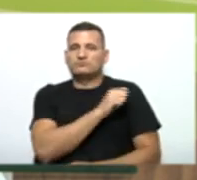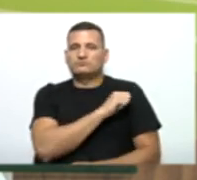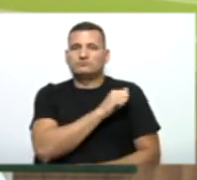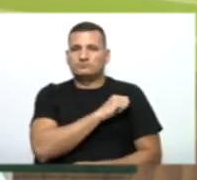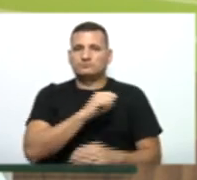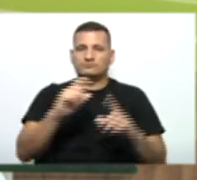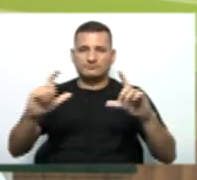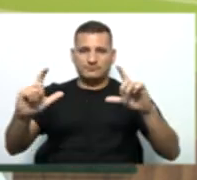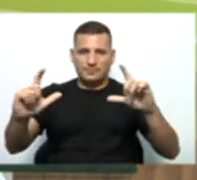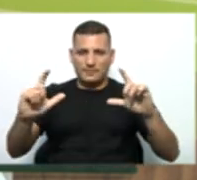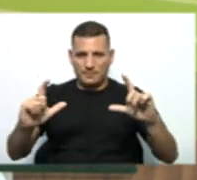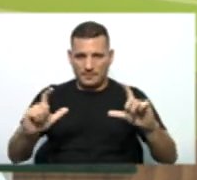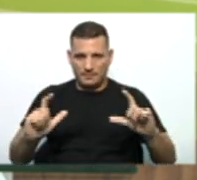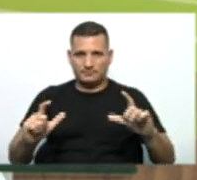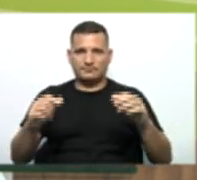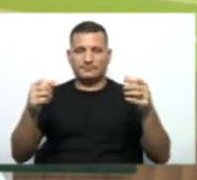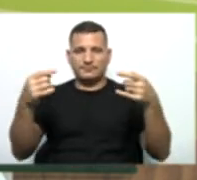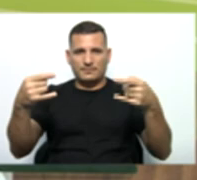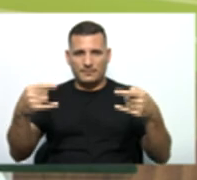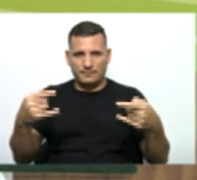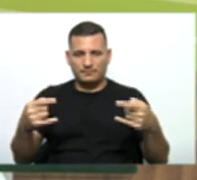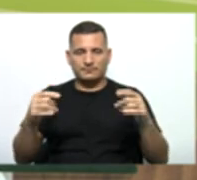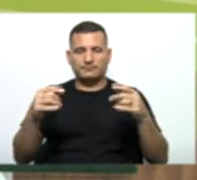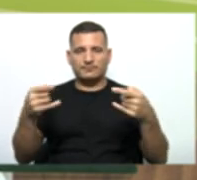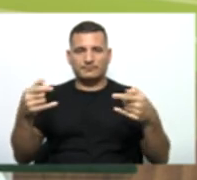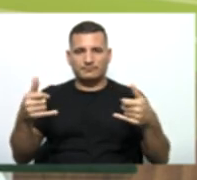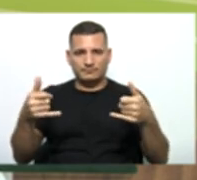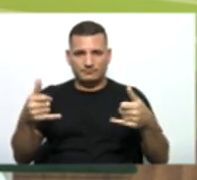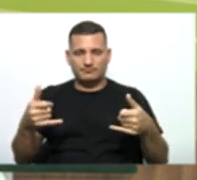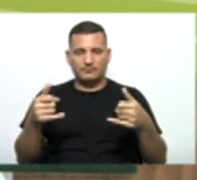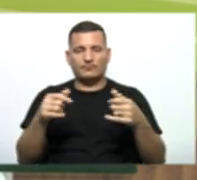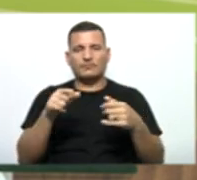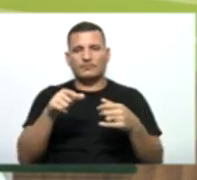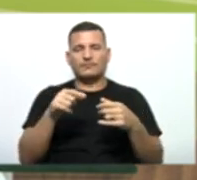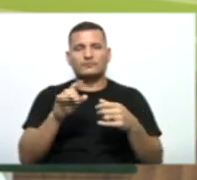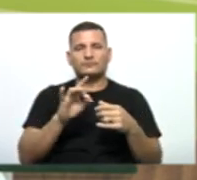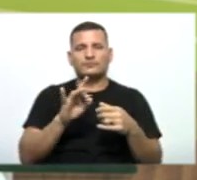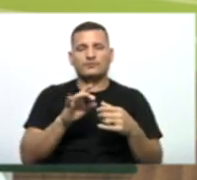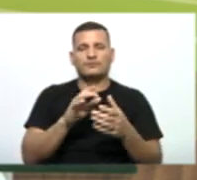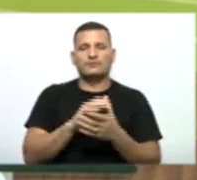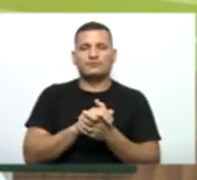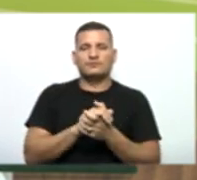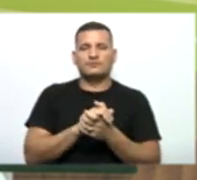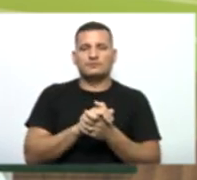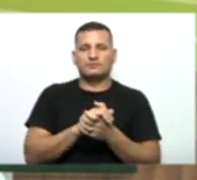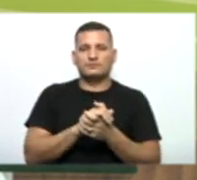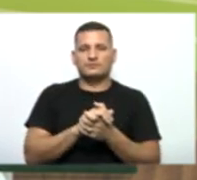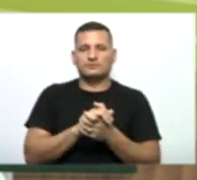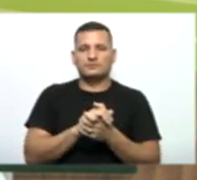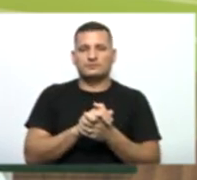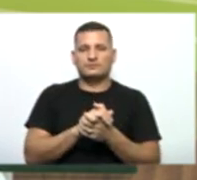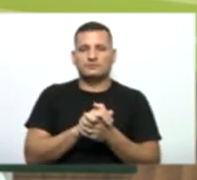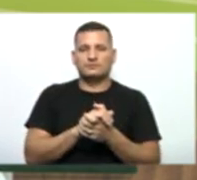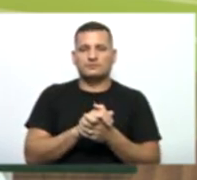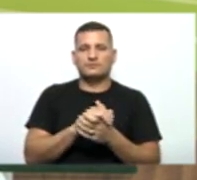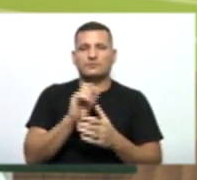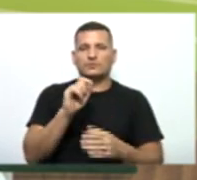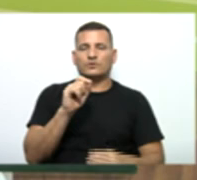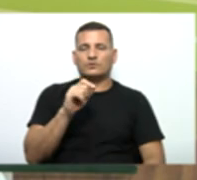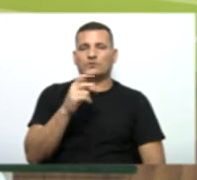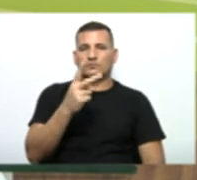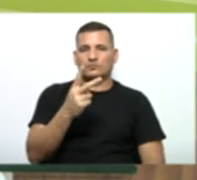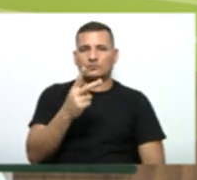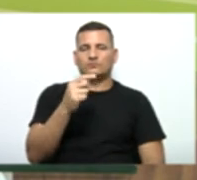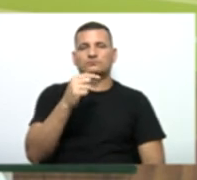ele acertar no init, né, no método init, que inicia com dois underlines